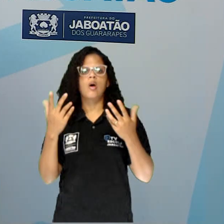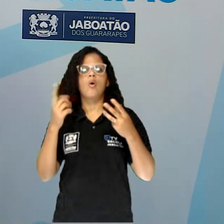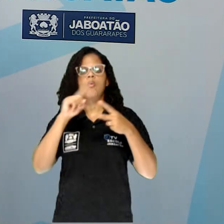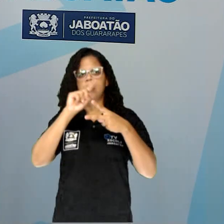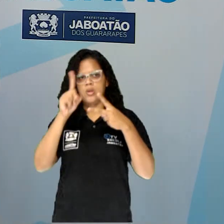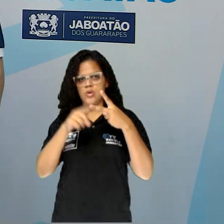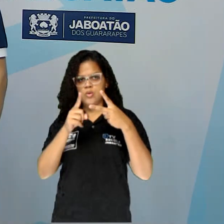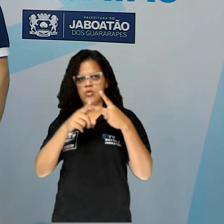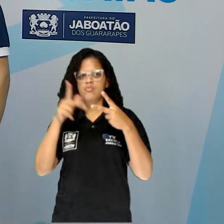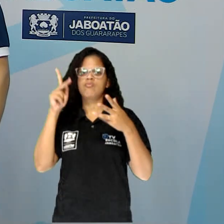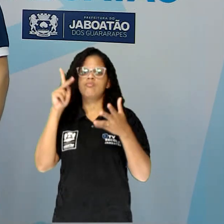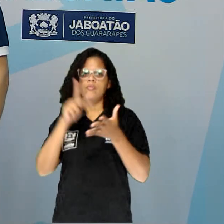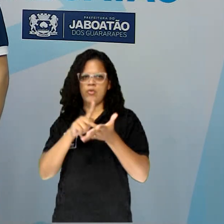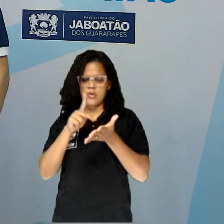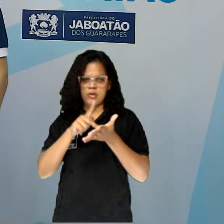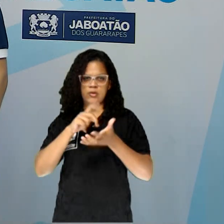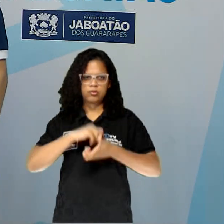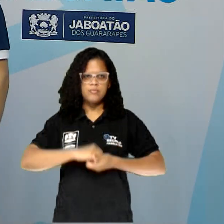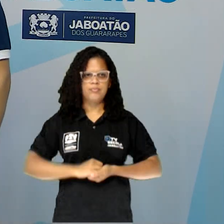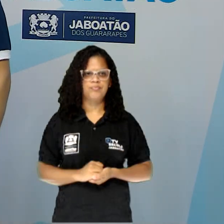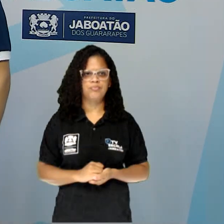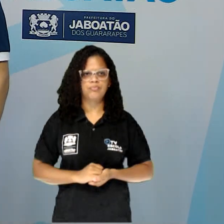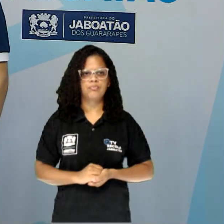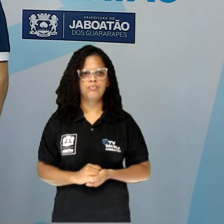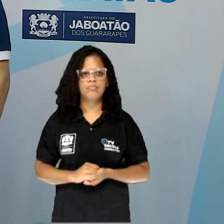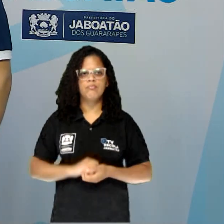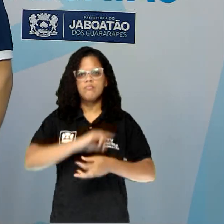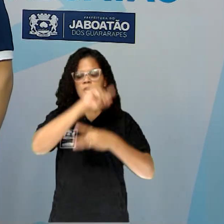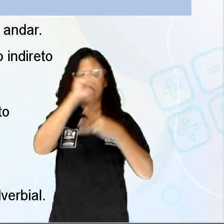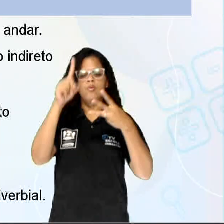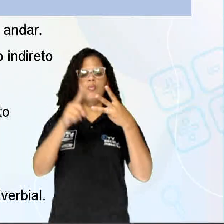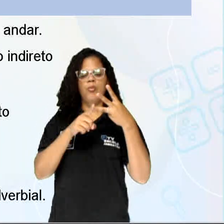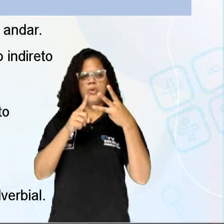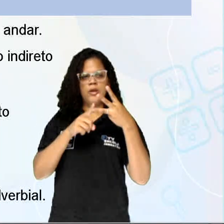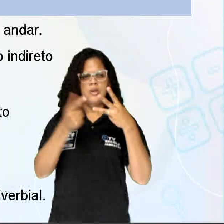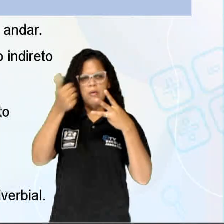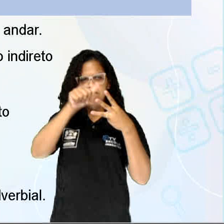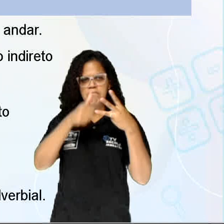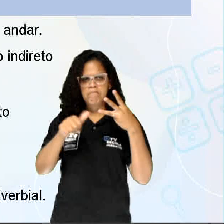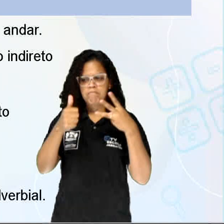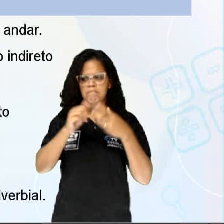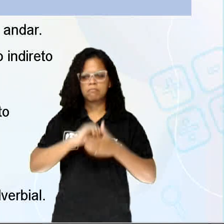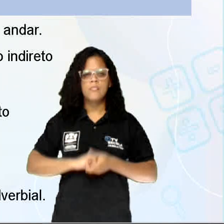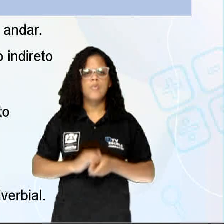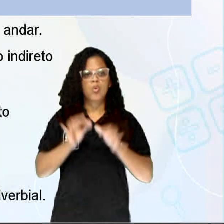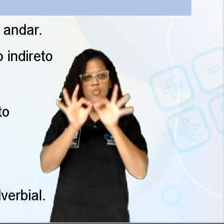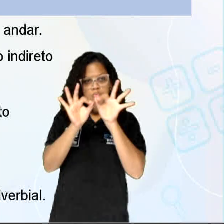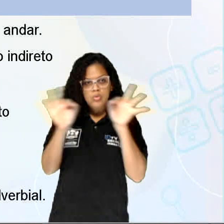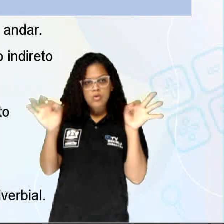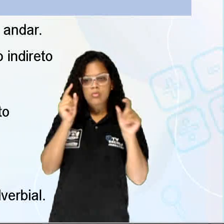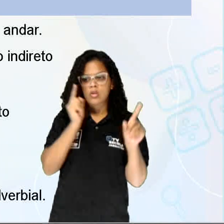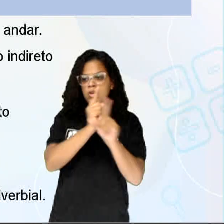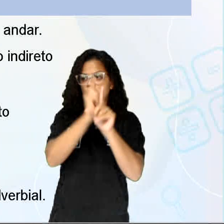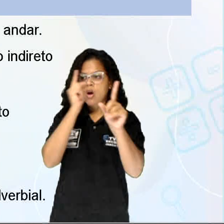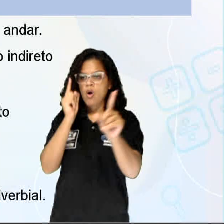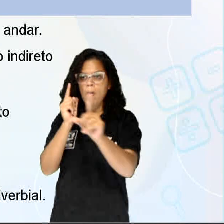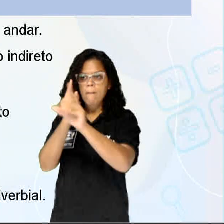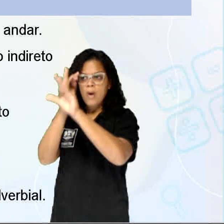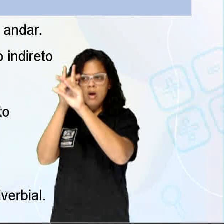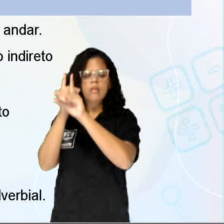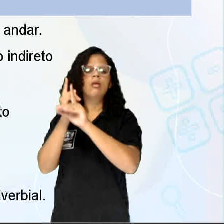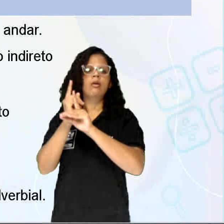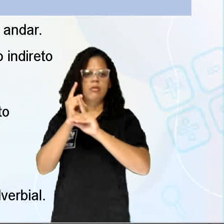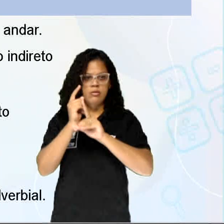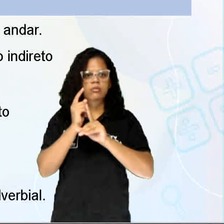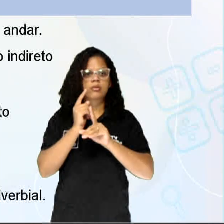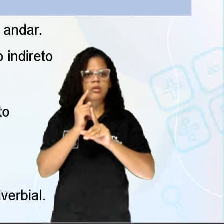é verdadeiro. Vamos avaliar o item 3. O trecho descobertas e invenção,